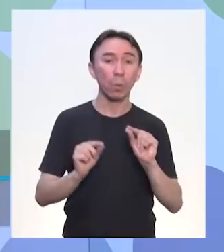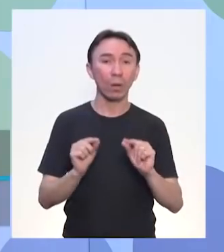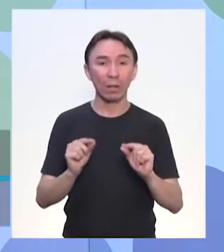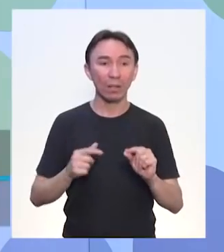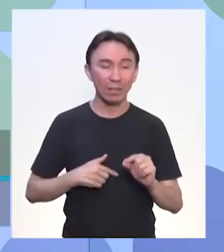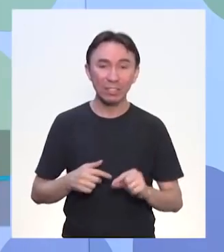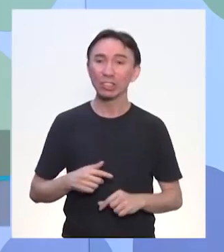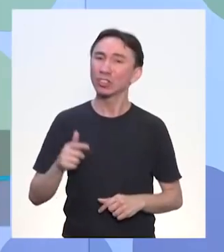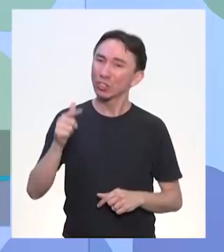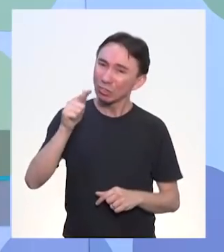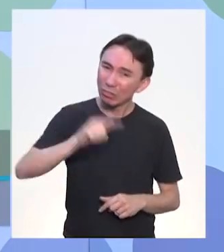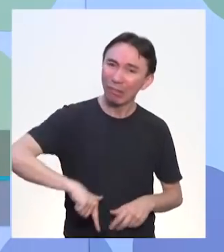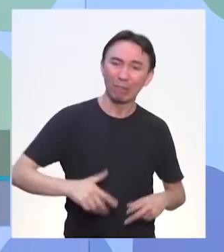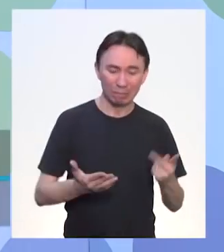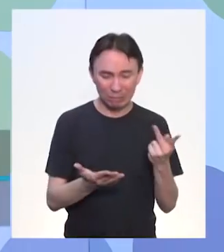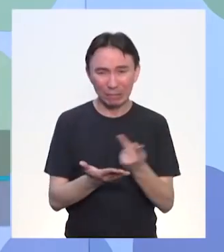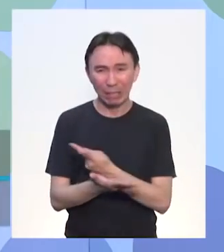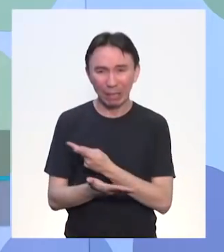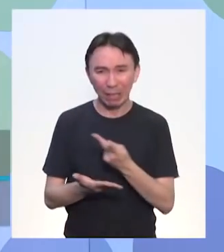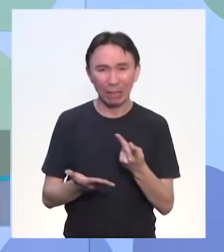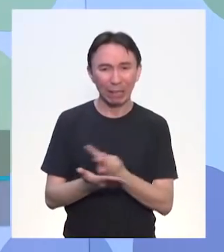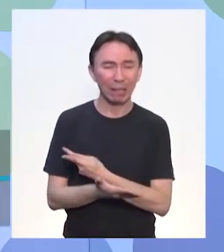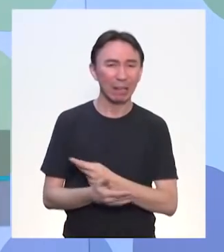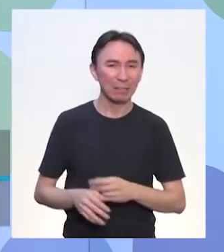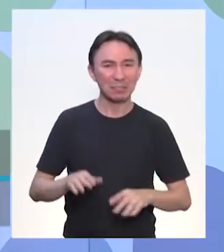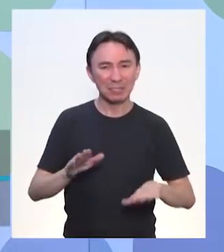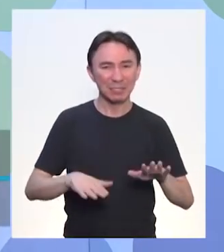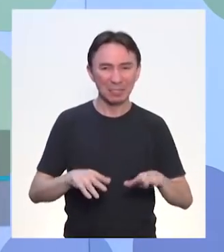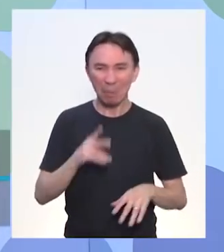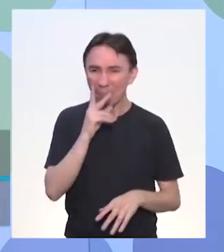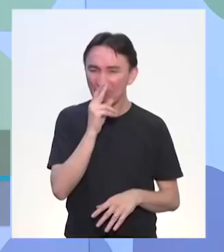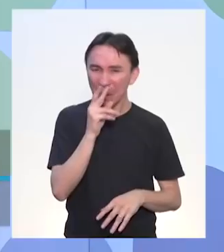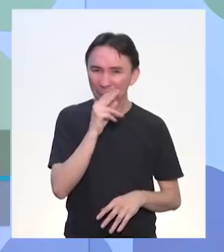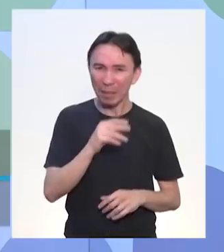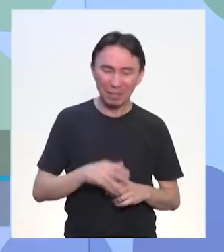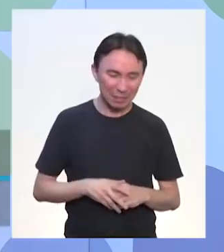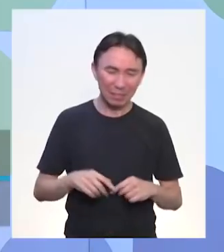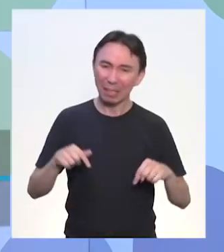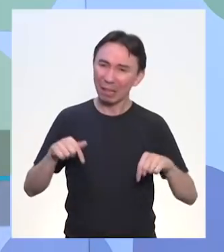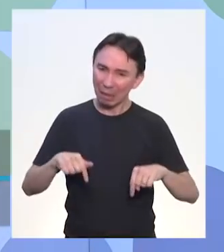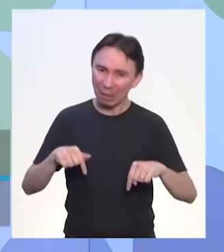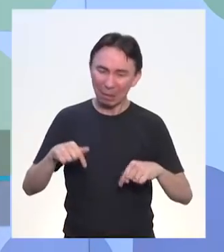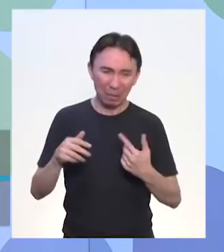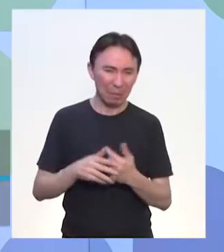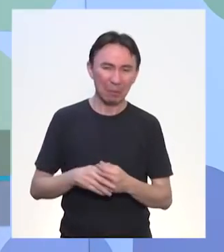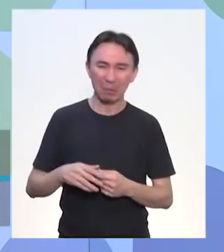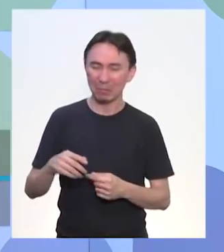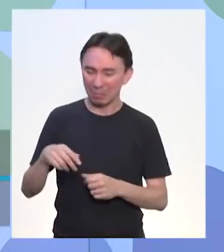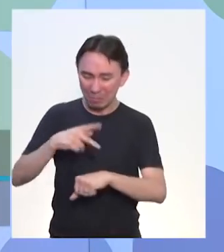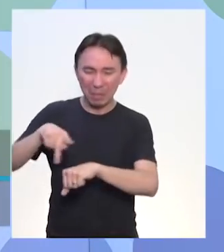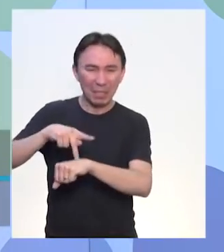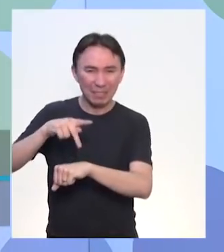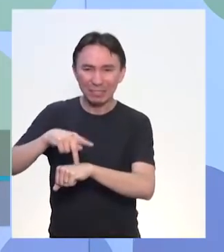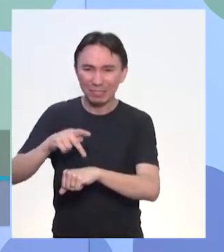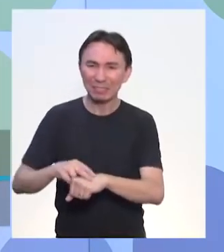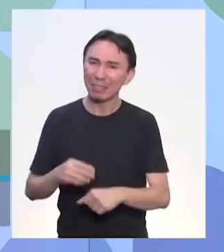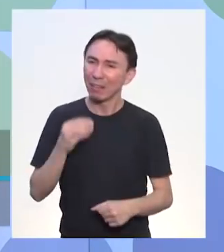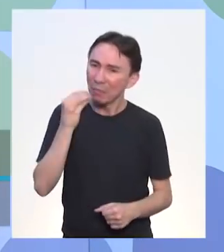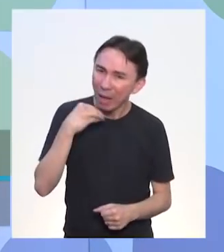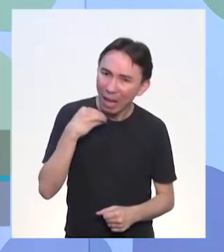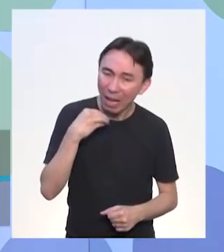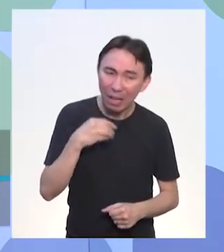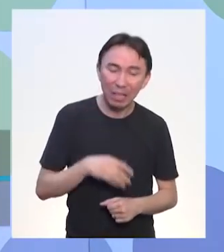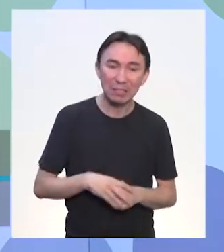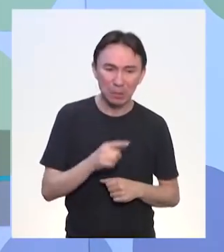porque justamente às vezes quando um país está fragilizado, o discurso de nós somos melhores, a gente vai vencer, você é incrível, não se coloca para